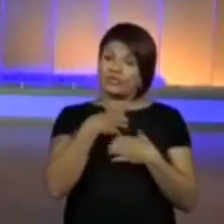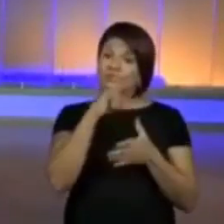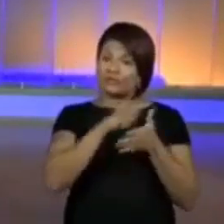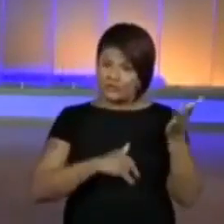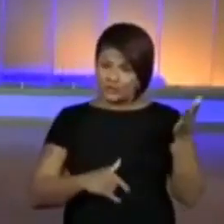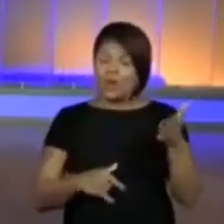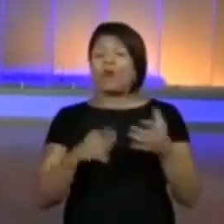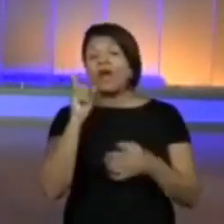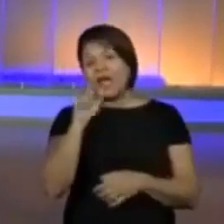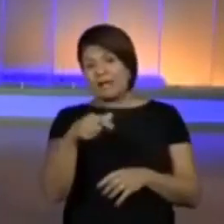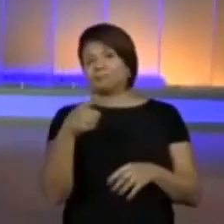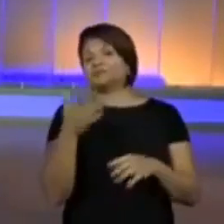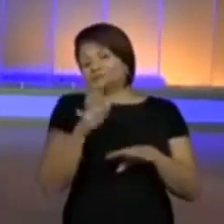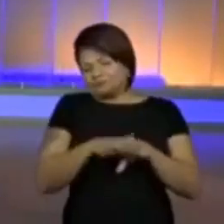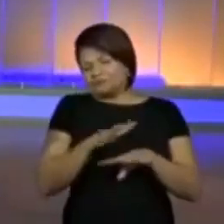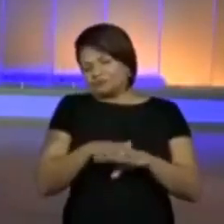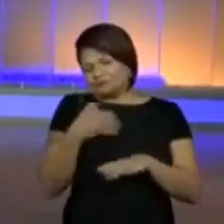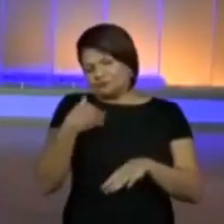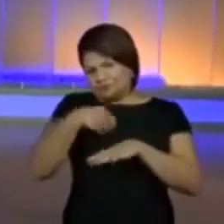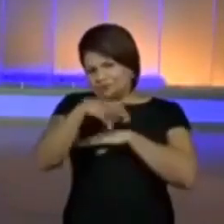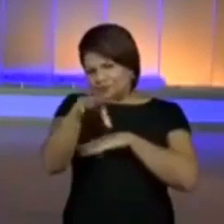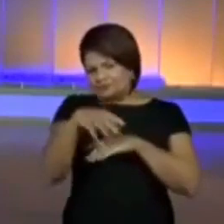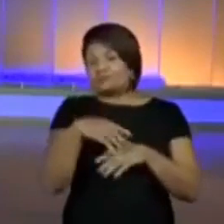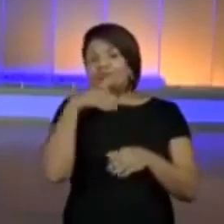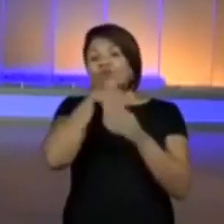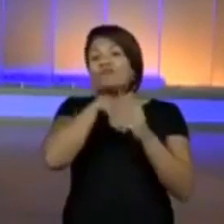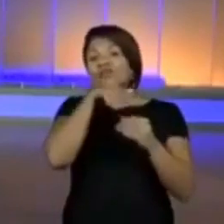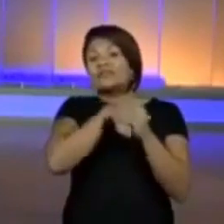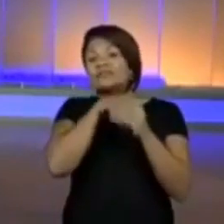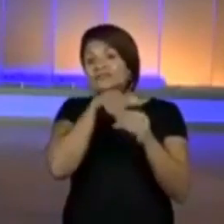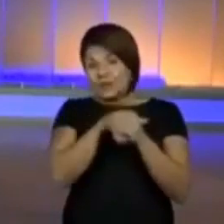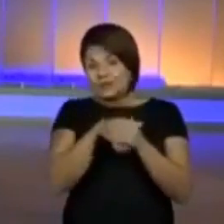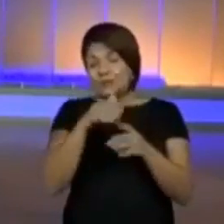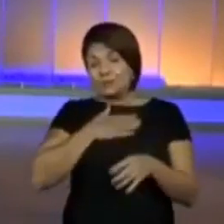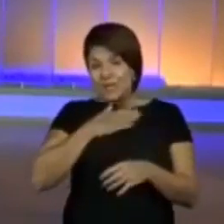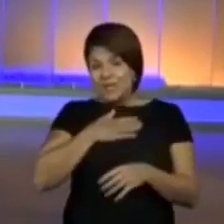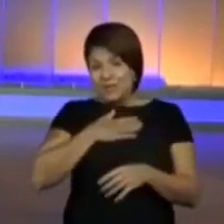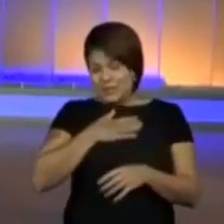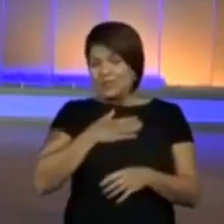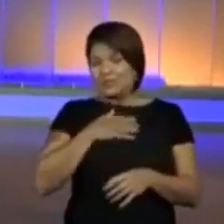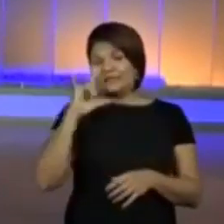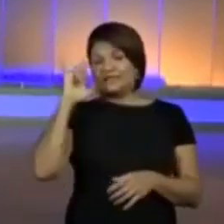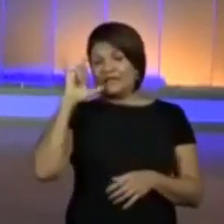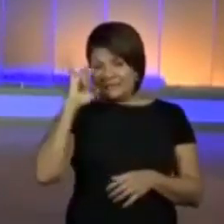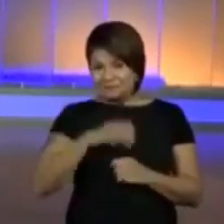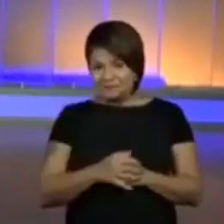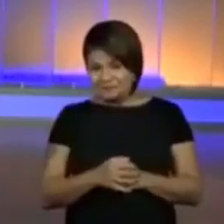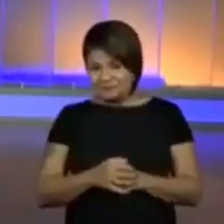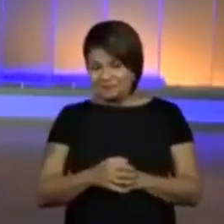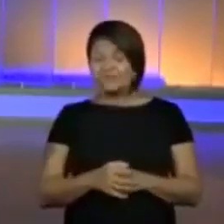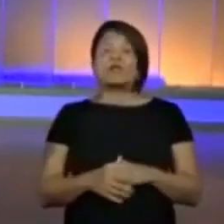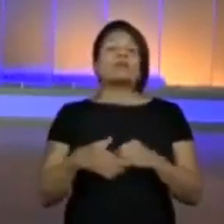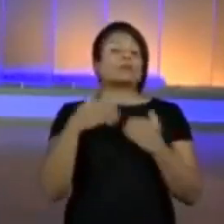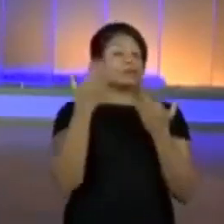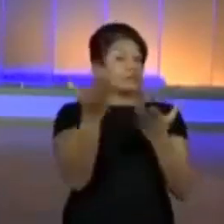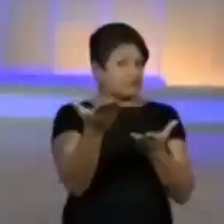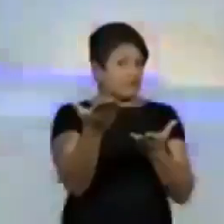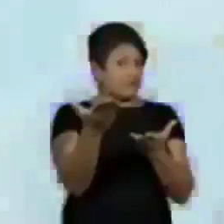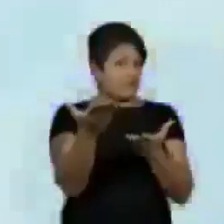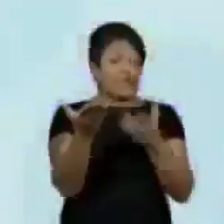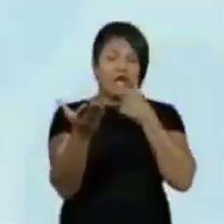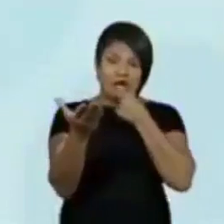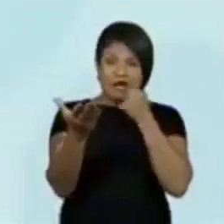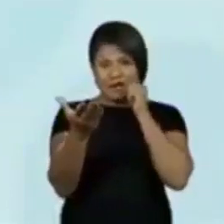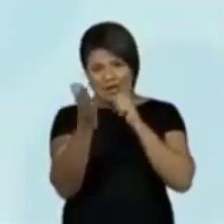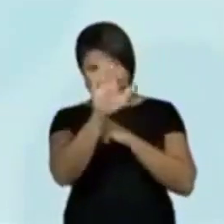partir disso, eu propus uma votação pelo meu Instagram, para que você, aluno e aluna